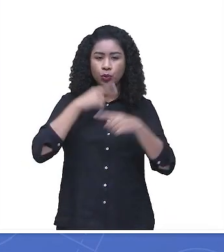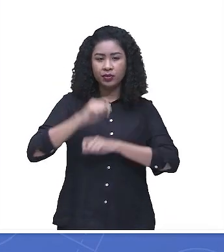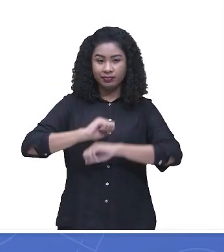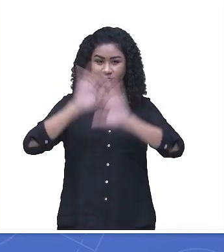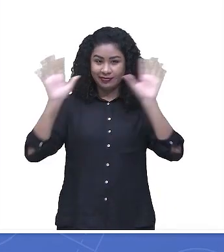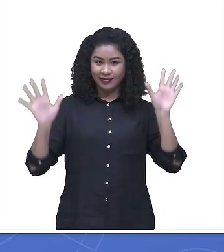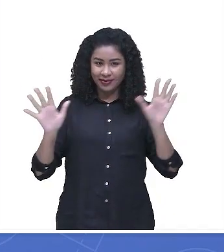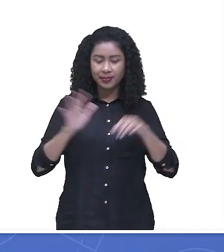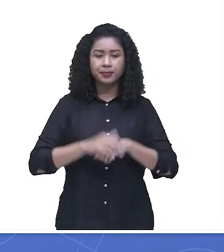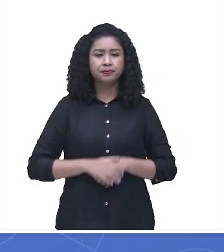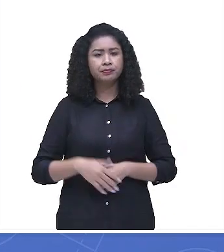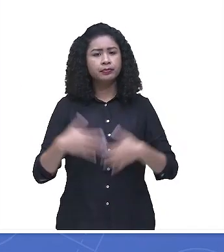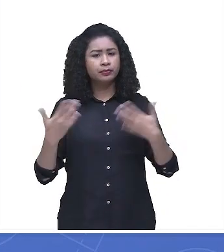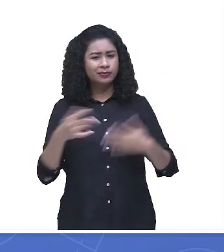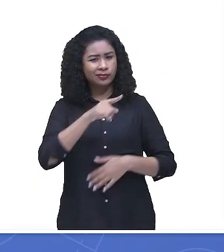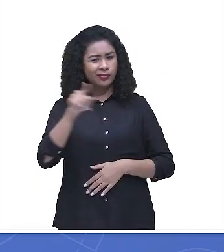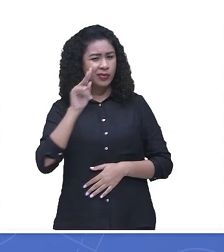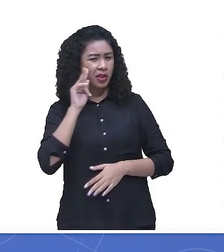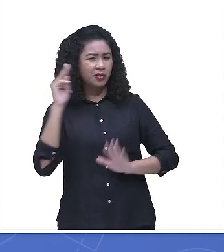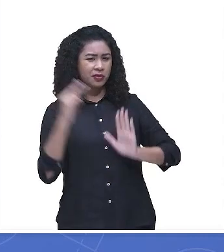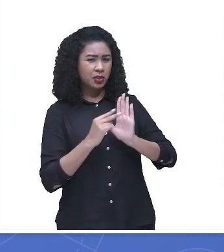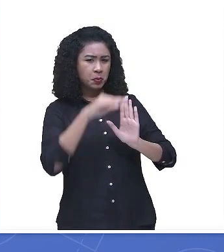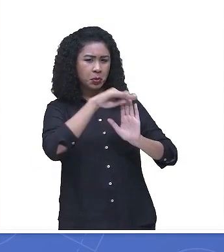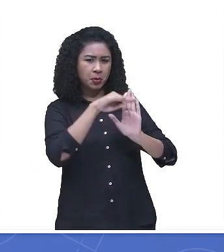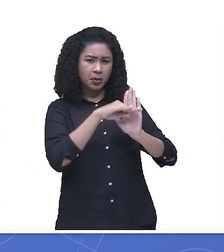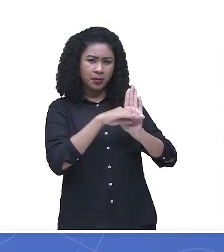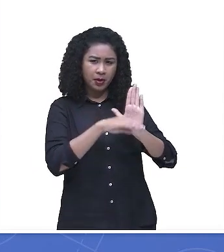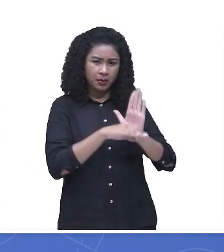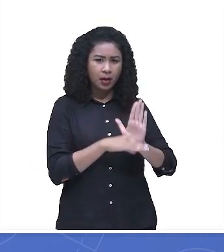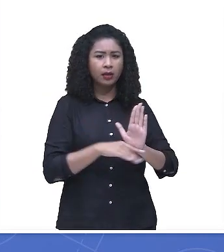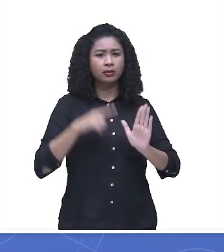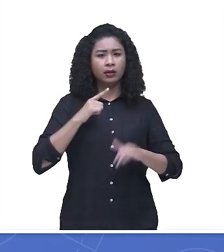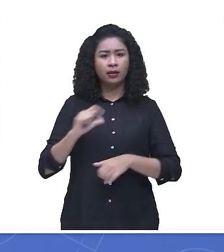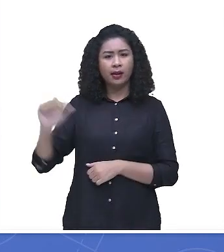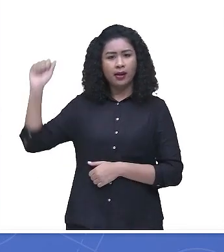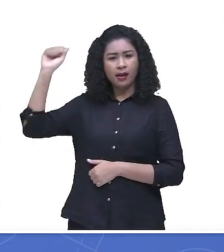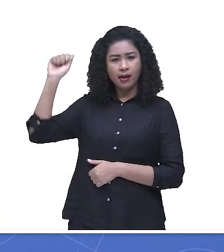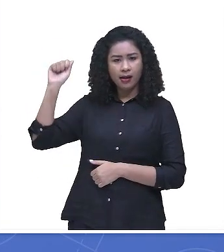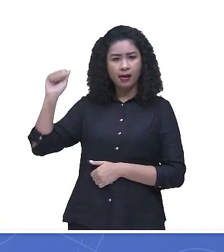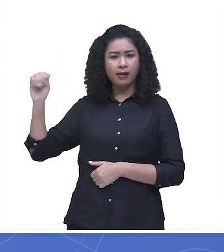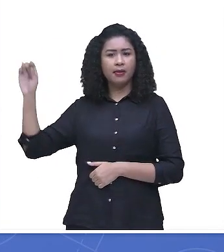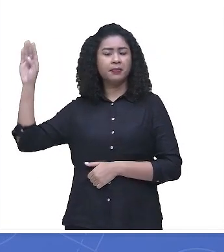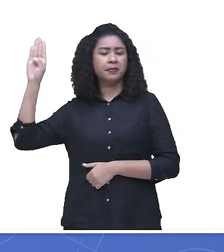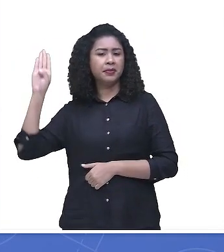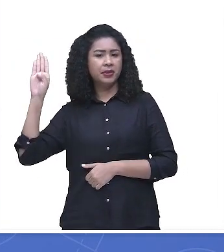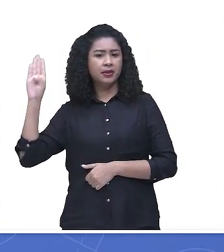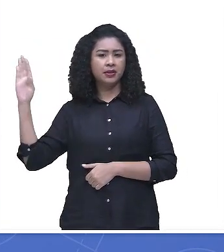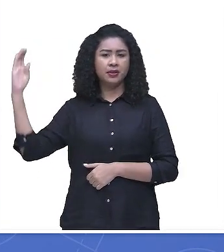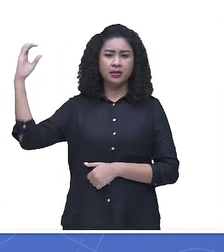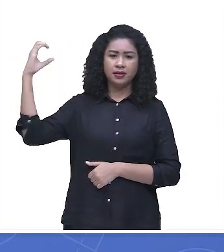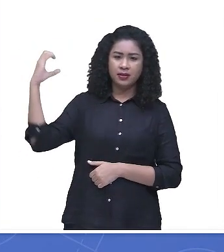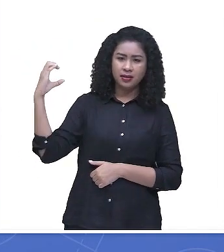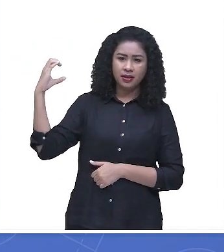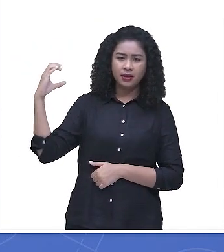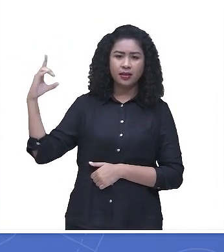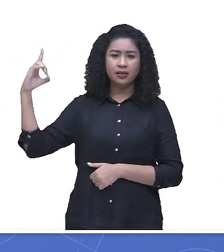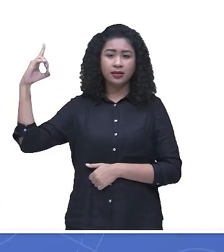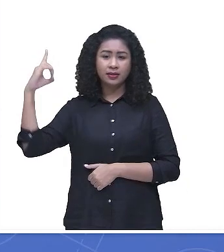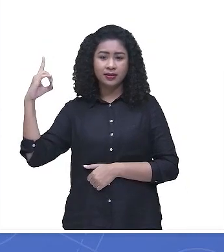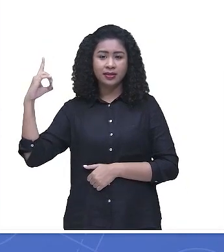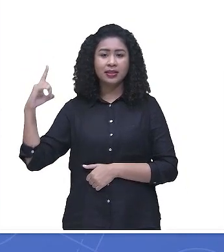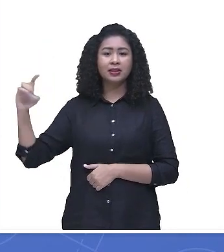aí as opções. A primeira diz sumérios e elamitas, a segunda diz hurritas e hititas, a C, hititas e persas,